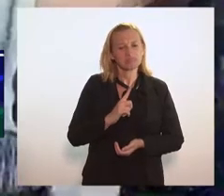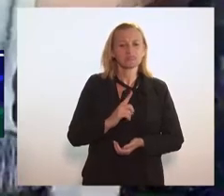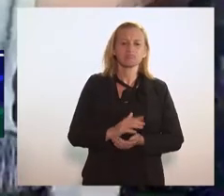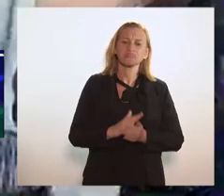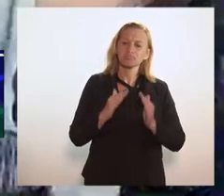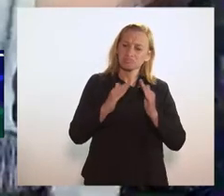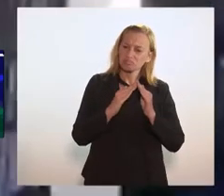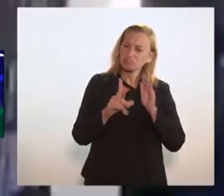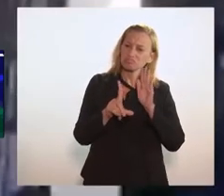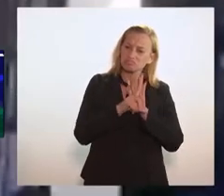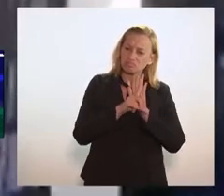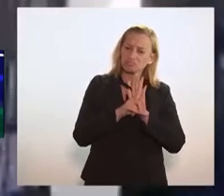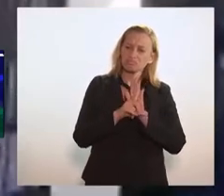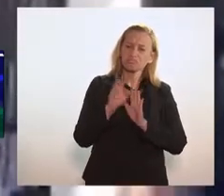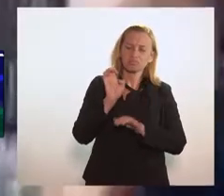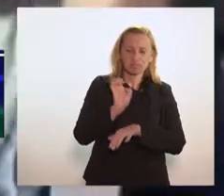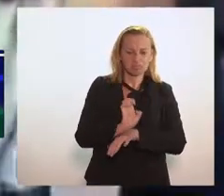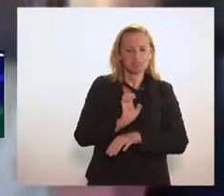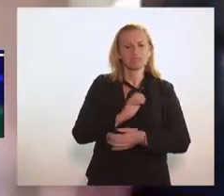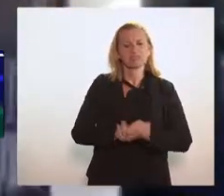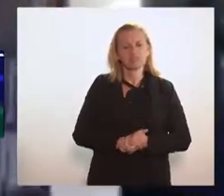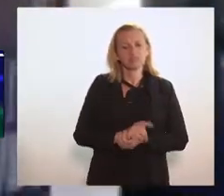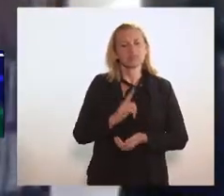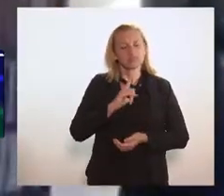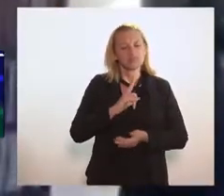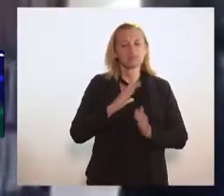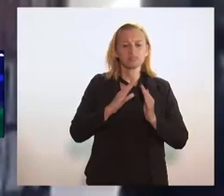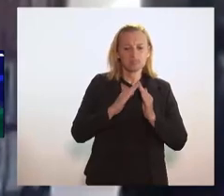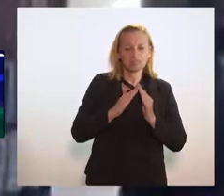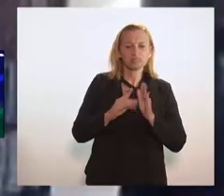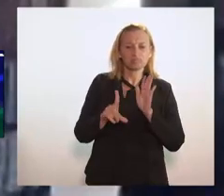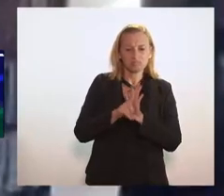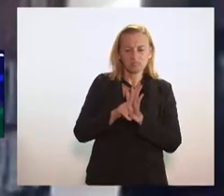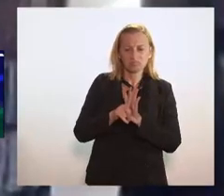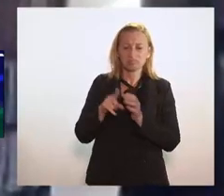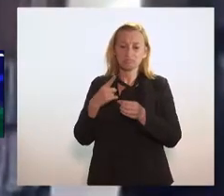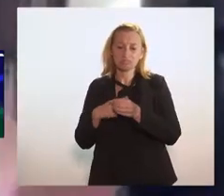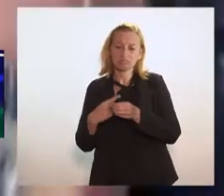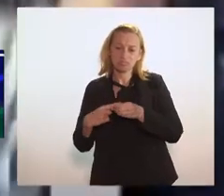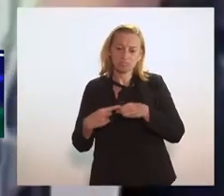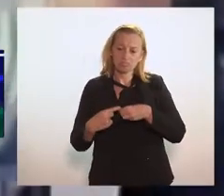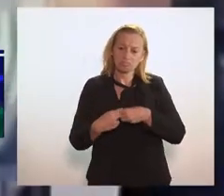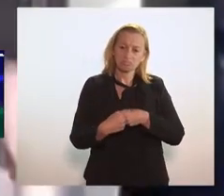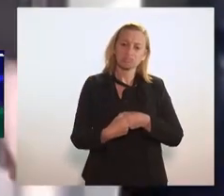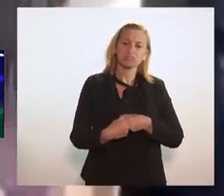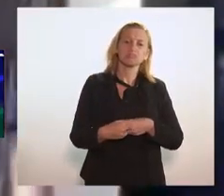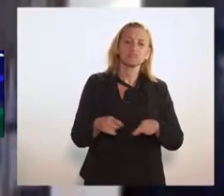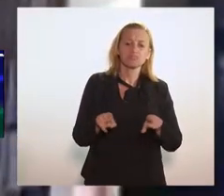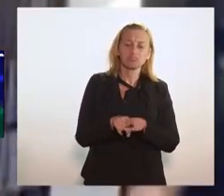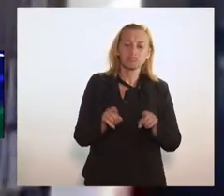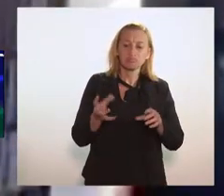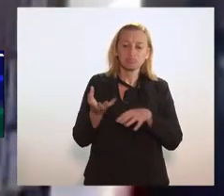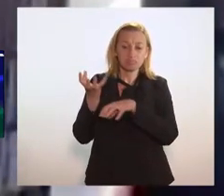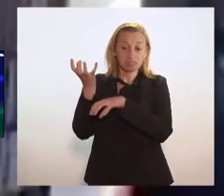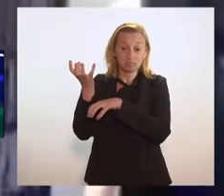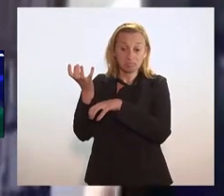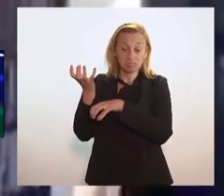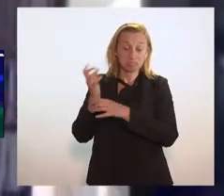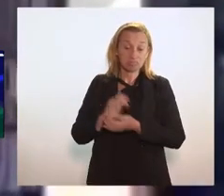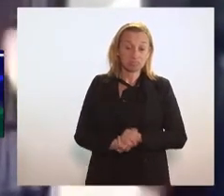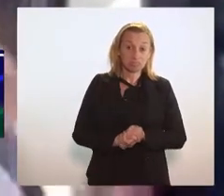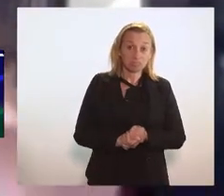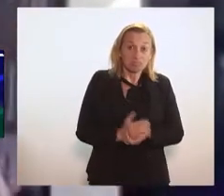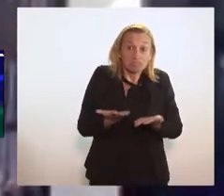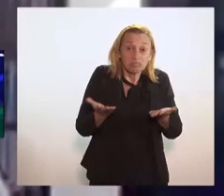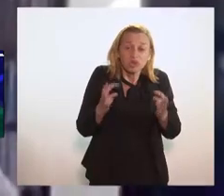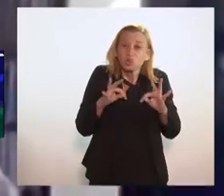casas legislativas estaduais, tem as casas legislativas municipais e tem o Congresso Nacional. Será